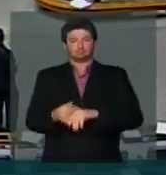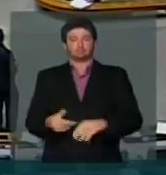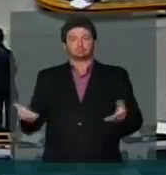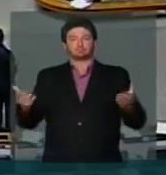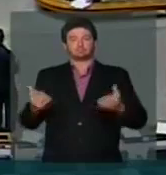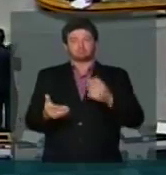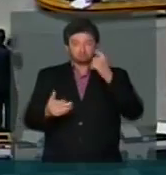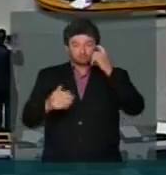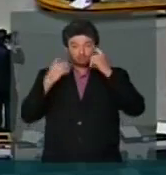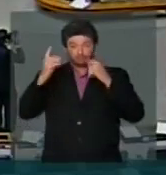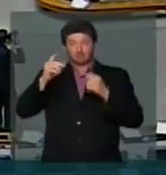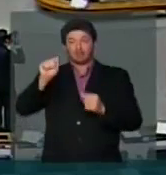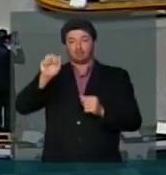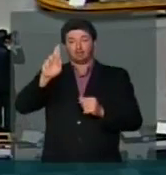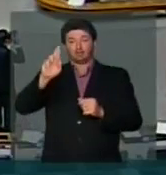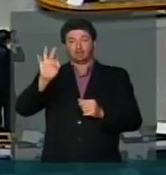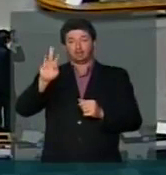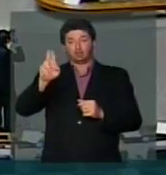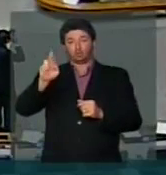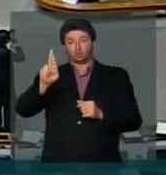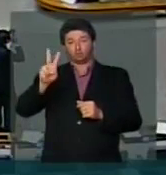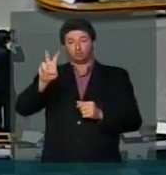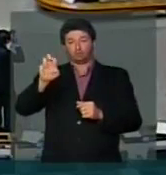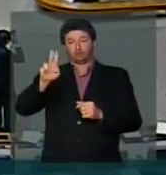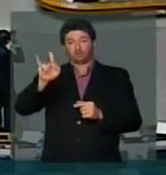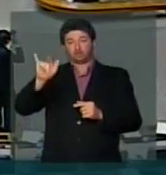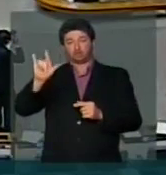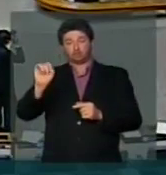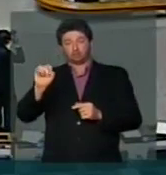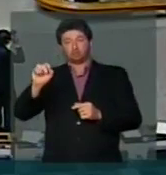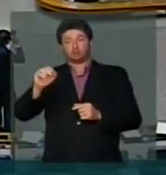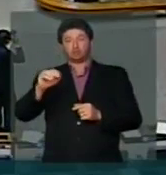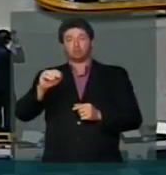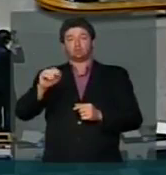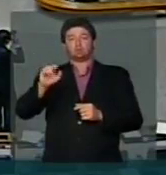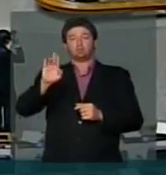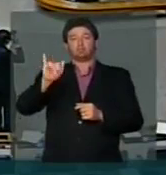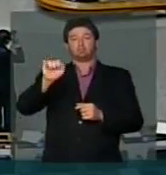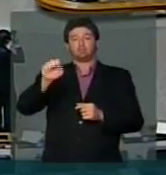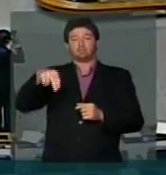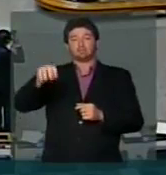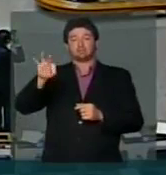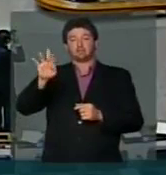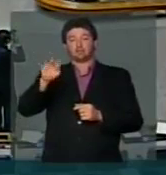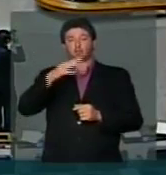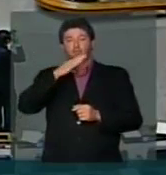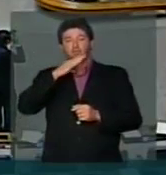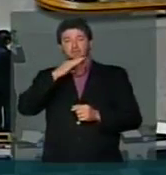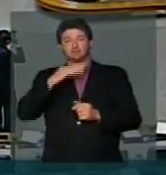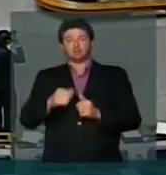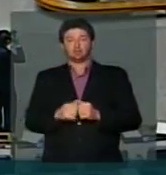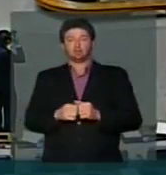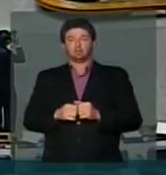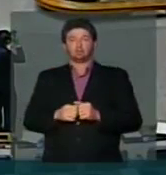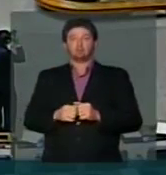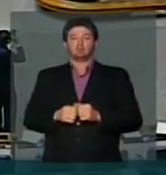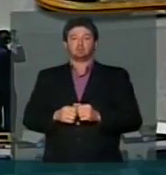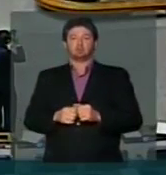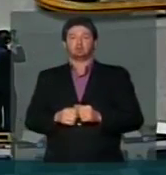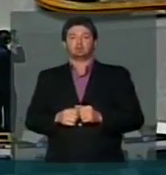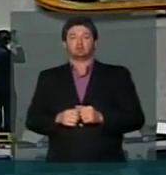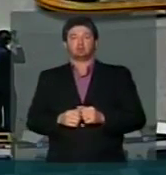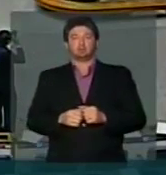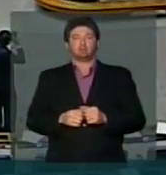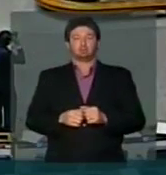Com a palavra, o deputado Arthur Vigílio Bisneto, PSDB. Muito obrigado, senhora presidente. Senhoras deputadas, senhores deputados.